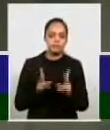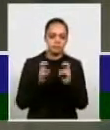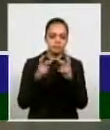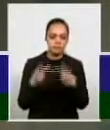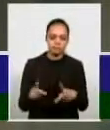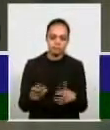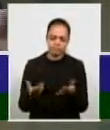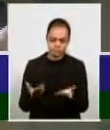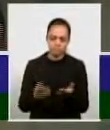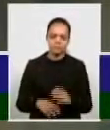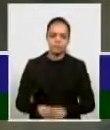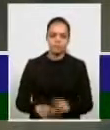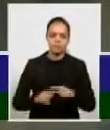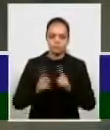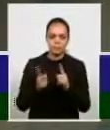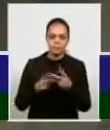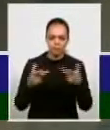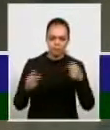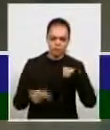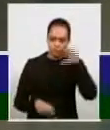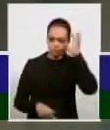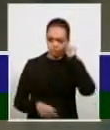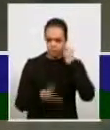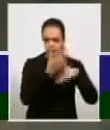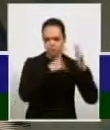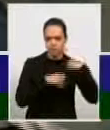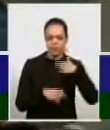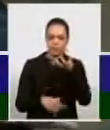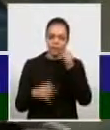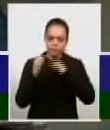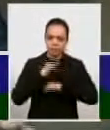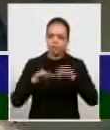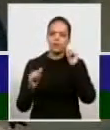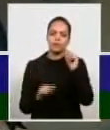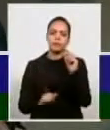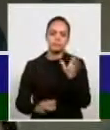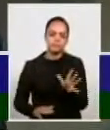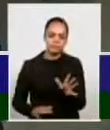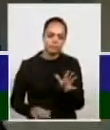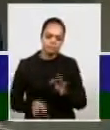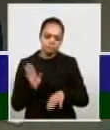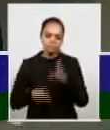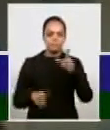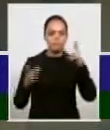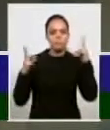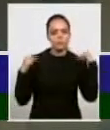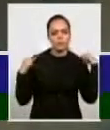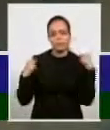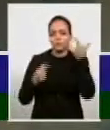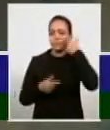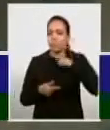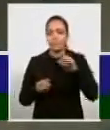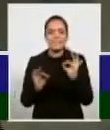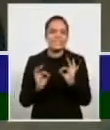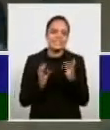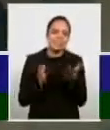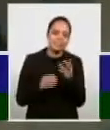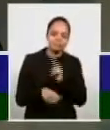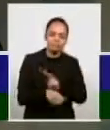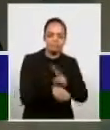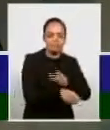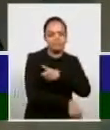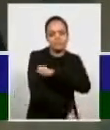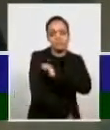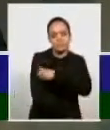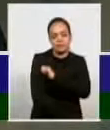esse assunto. Agora, uma coisa que eu ouvi aqui antes, eu queria falar, é, às vezes o motorista não vai dar conta de